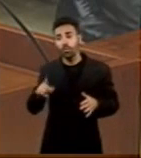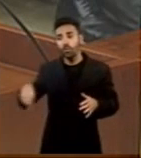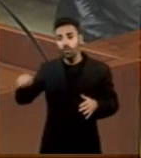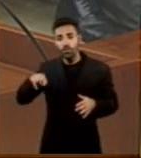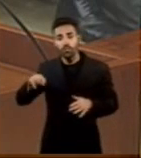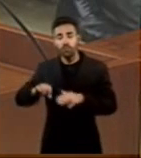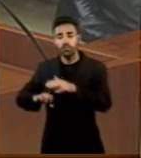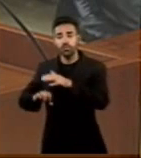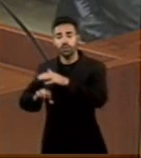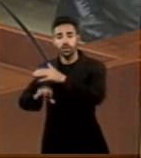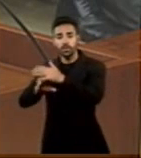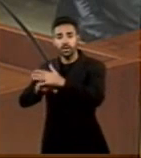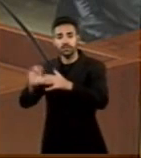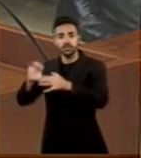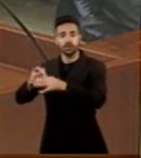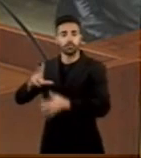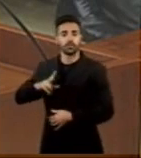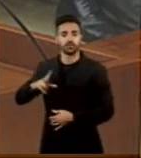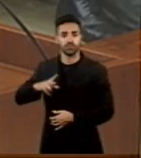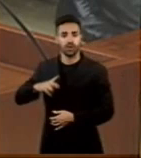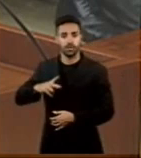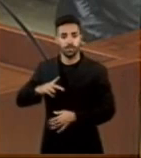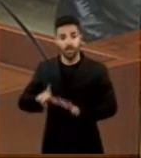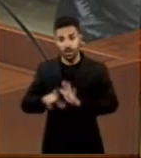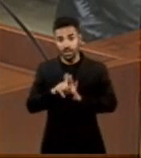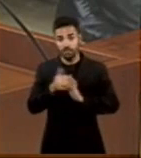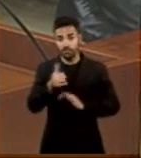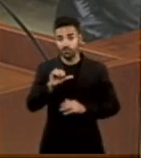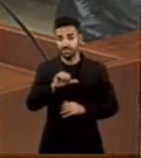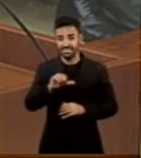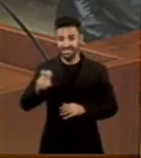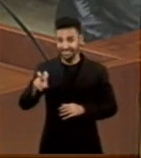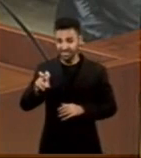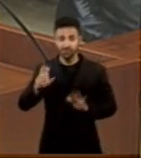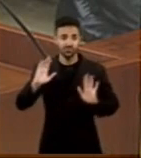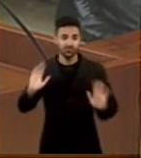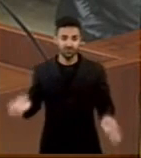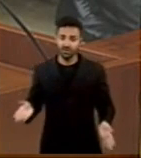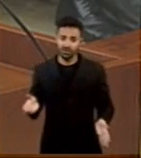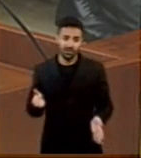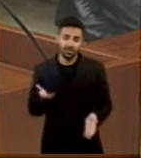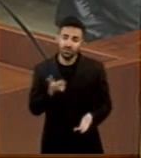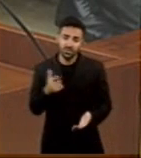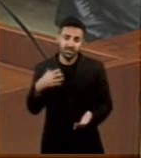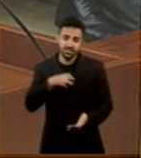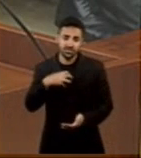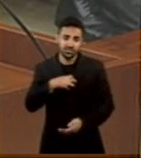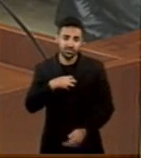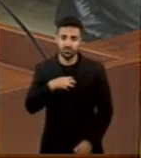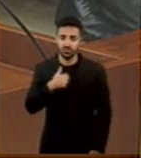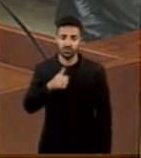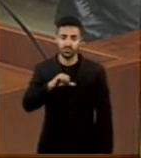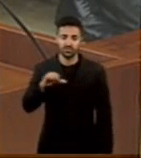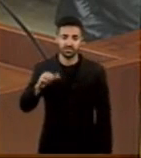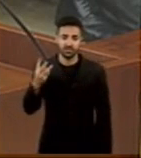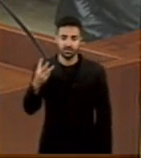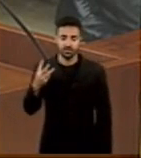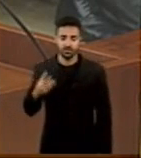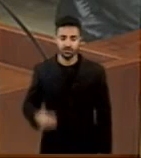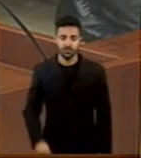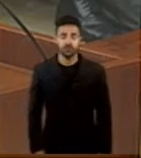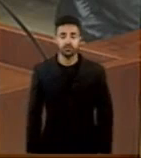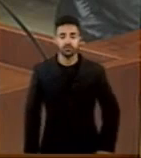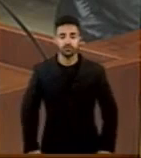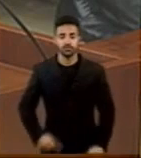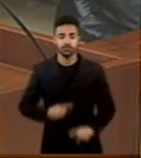privados. A lei de 65, ela perdeu seu sentido desde 93, porque, repito, os